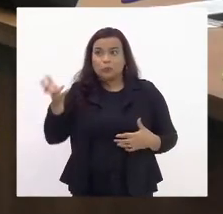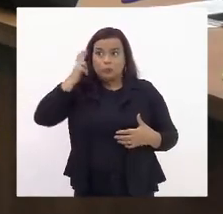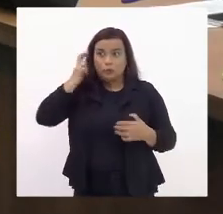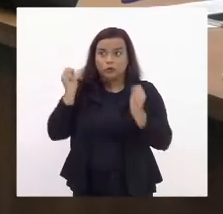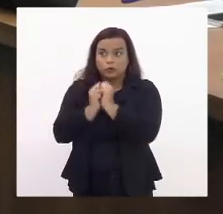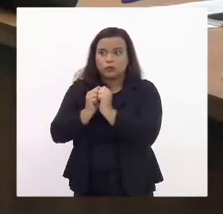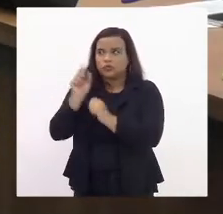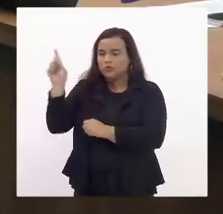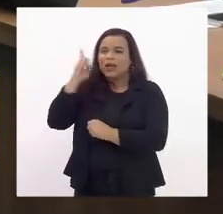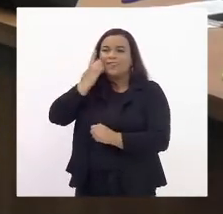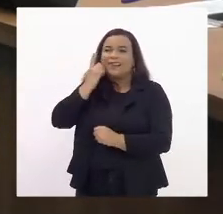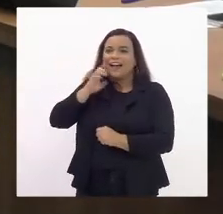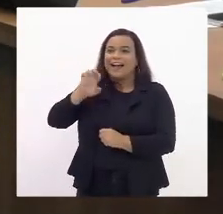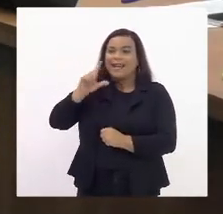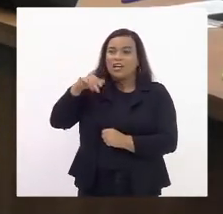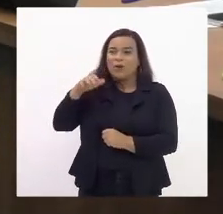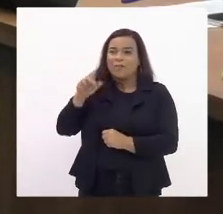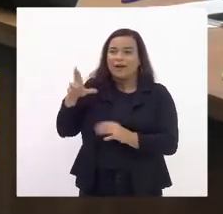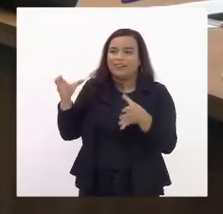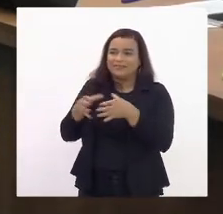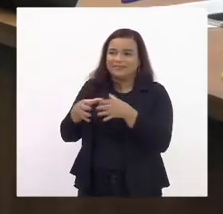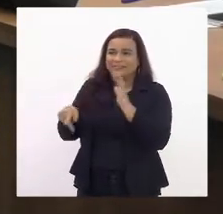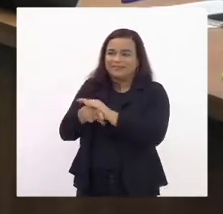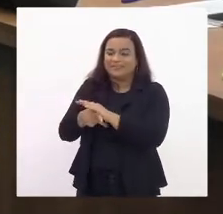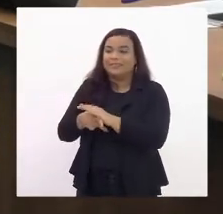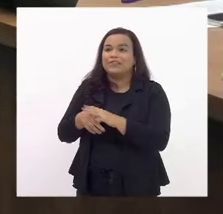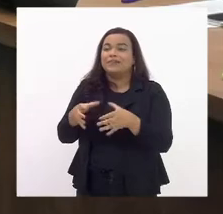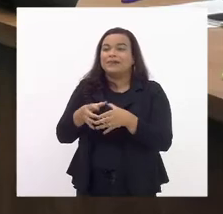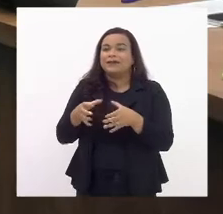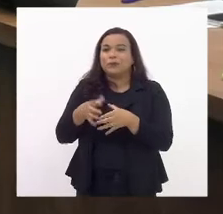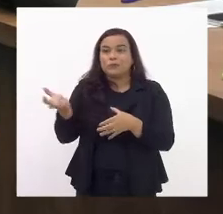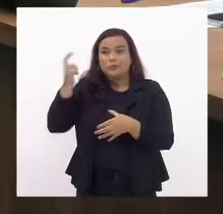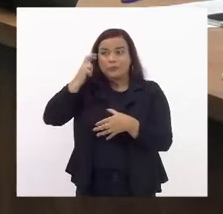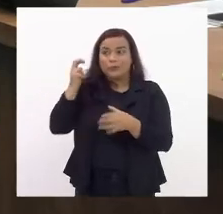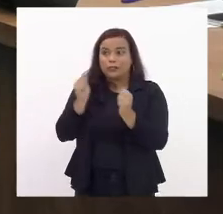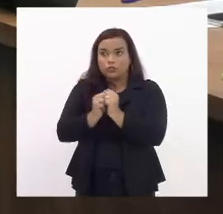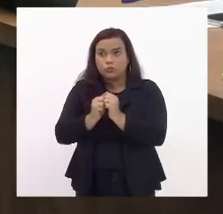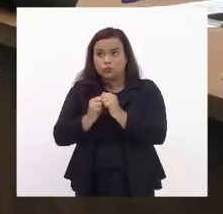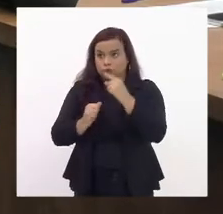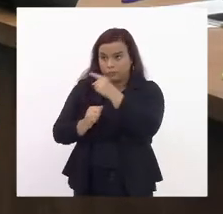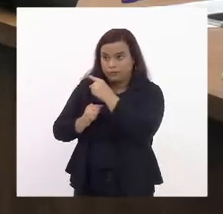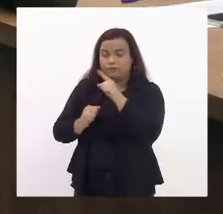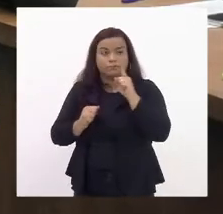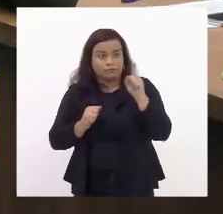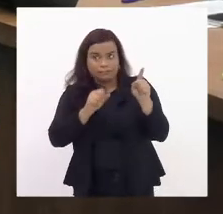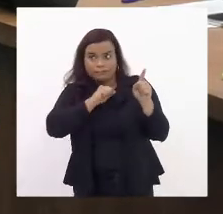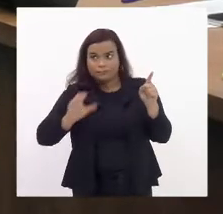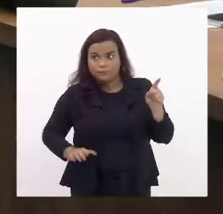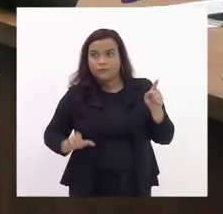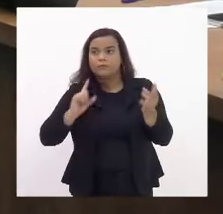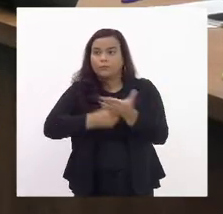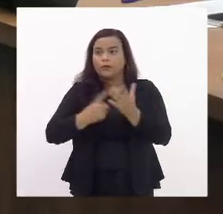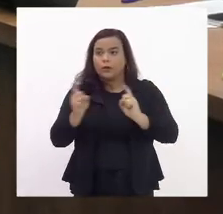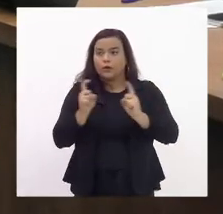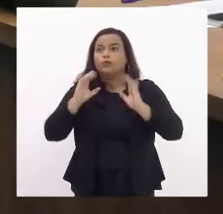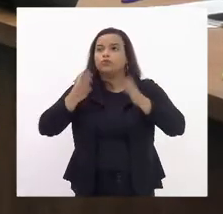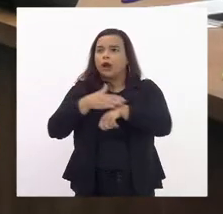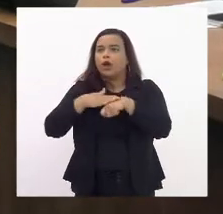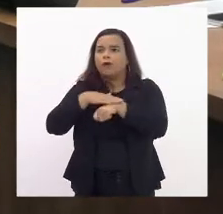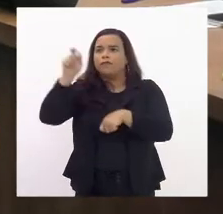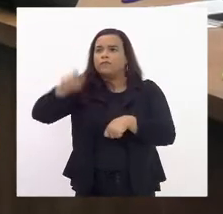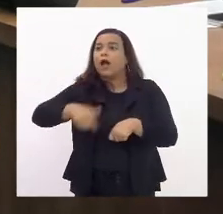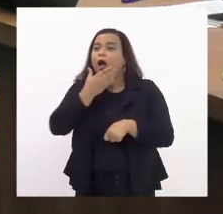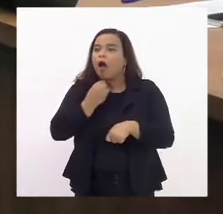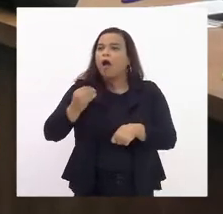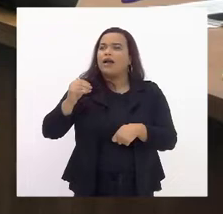Eliomar Coelho, que preside a Comissão de Cultura, e junto com Vossa Excelência, a gente vai marcar aí uma reunião. Já conversei com o doutor Sérgio Pimentel